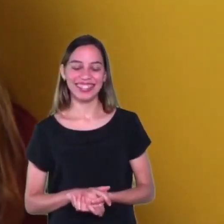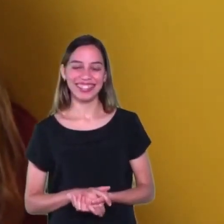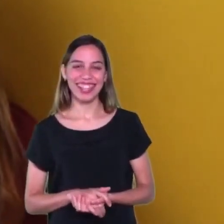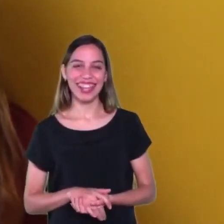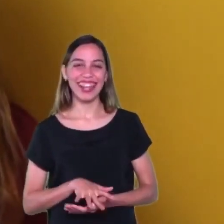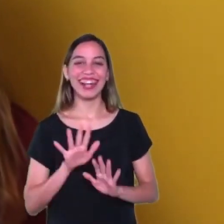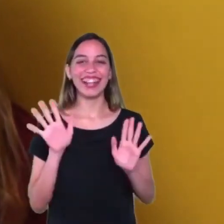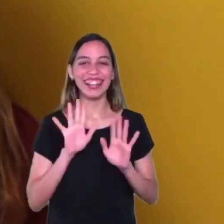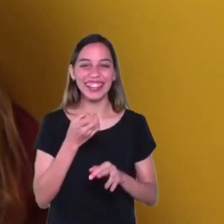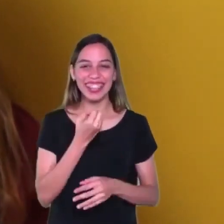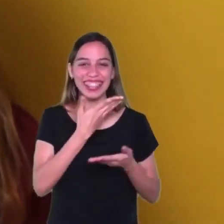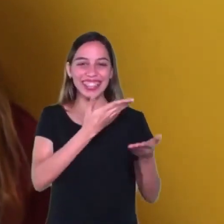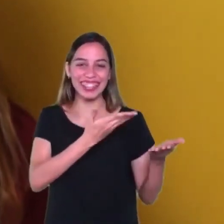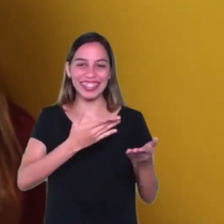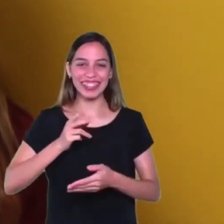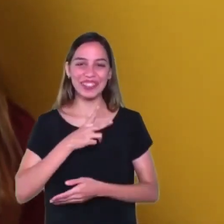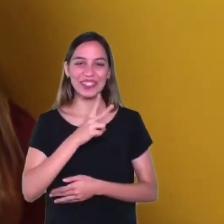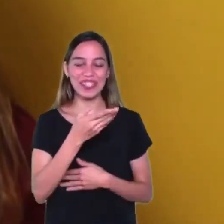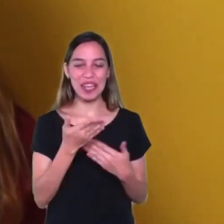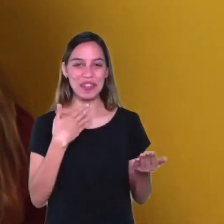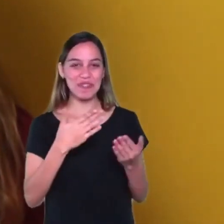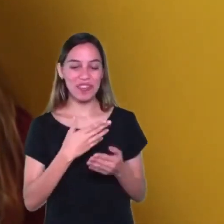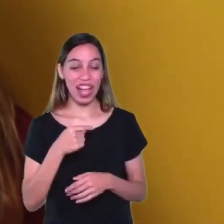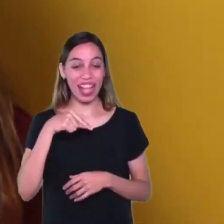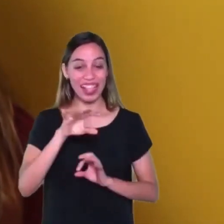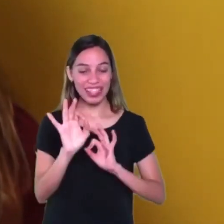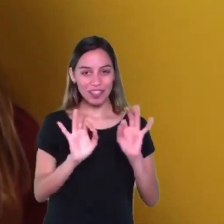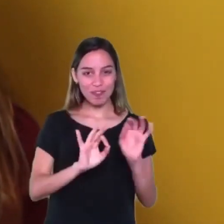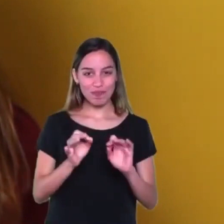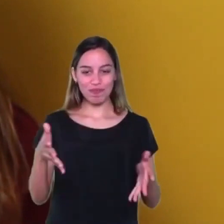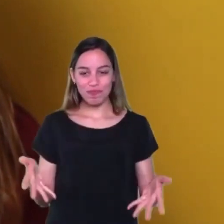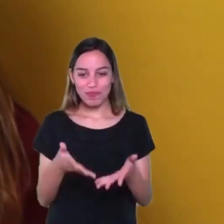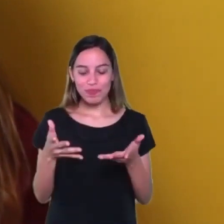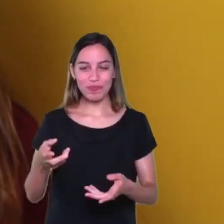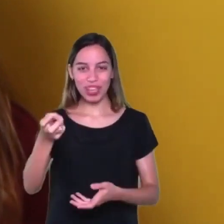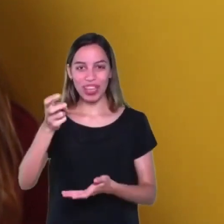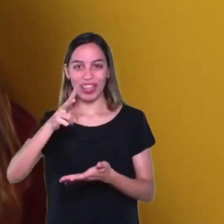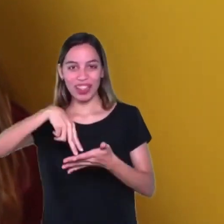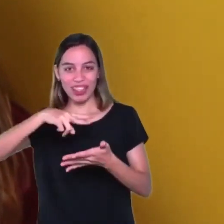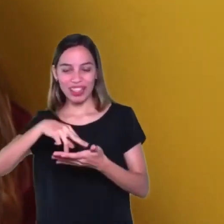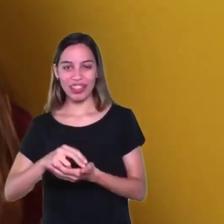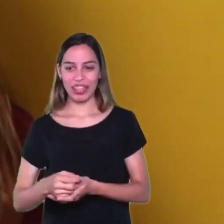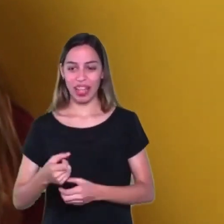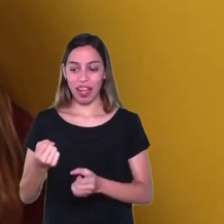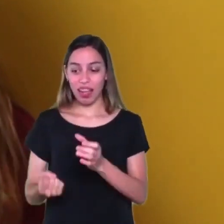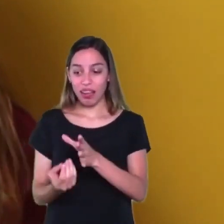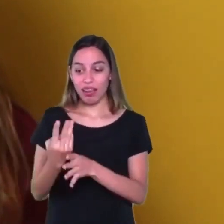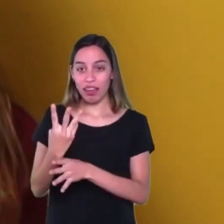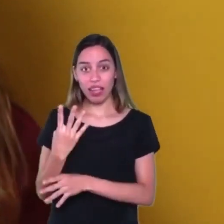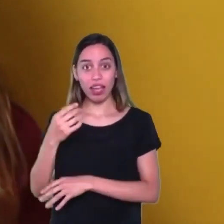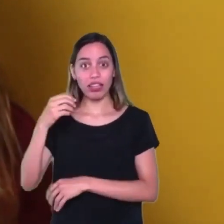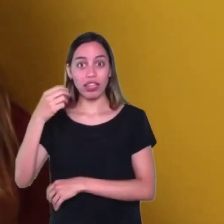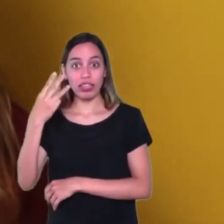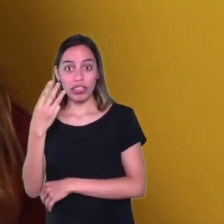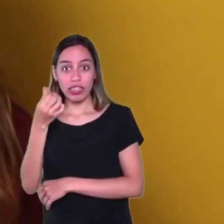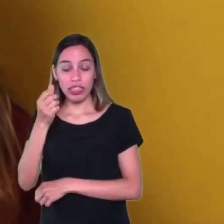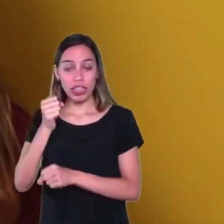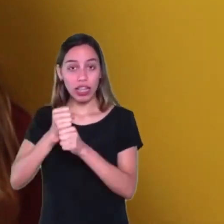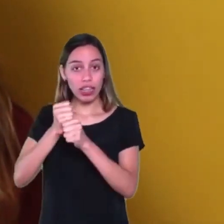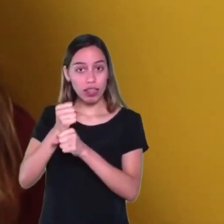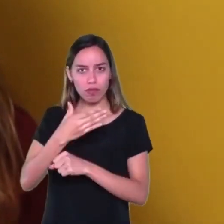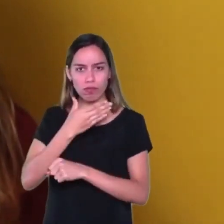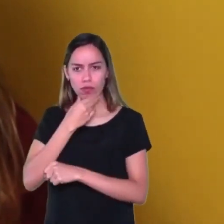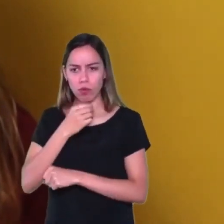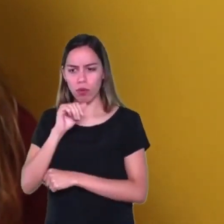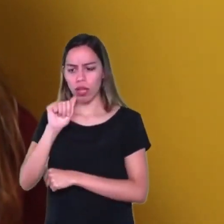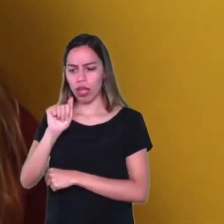Olá, bem-vindos ao Sempre um Papo, este projeto de incentivo ao hábito da leitura, criado há 36 anos pela jornalista mineira